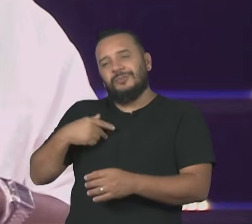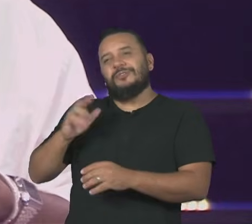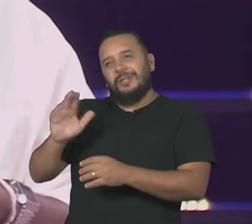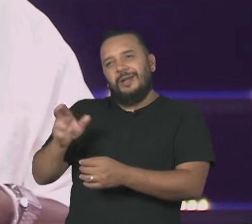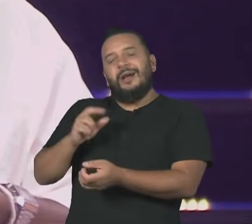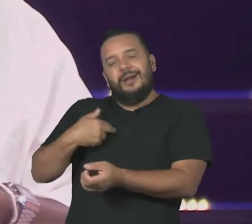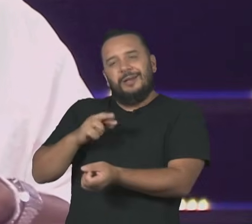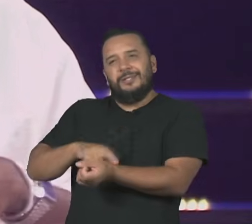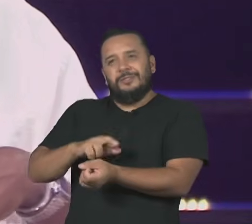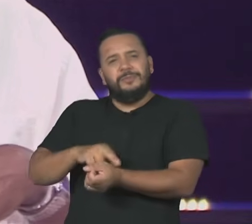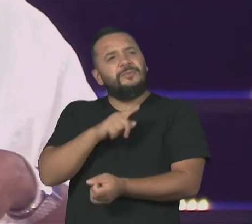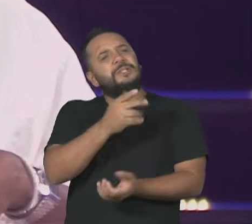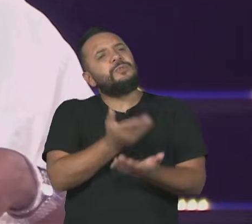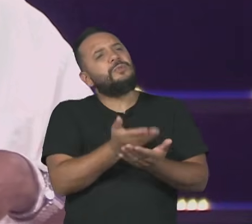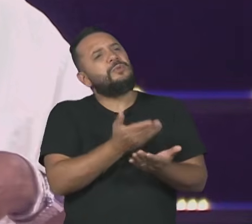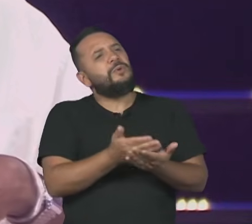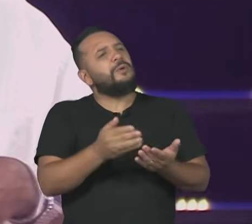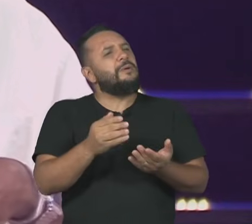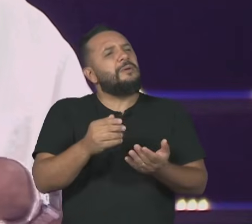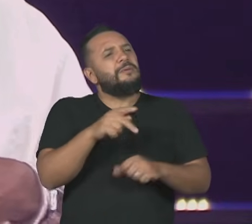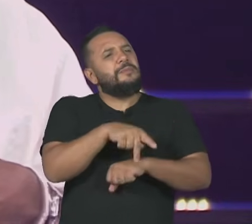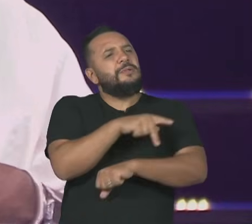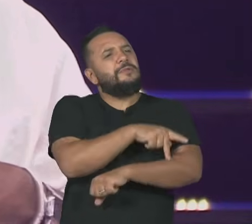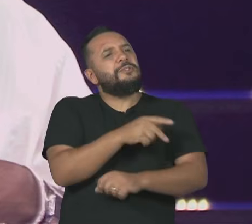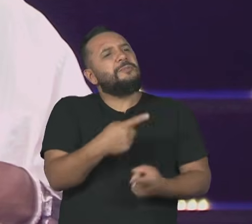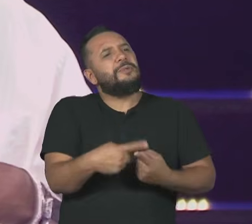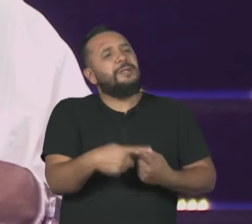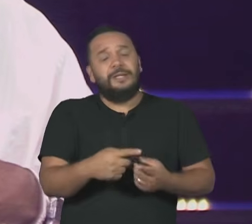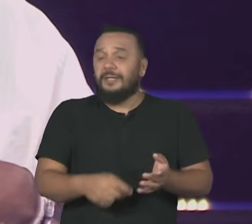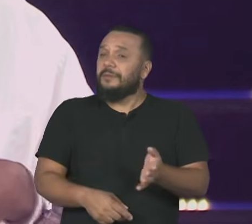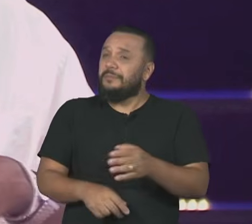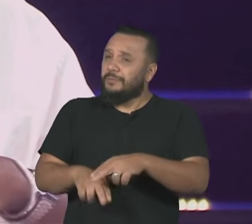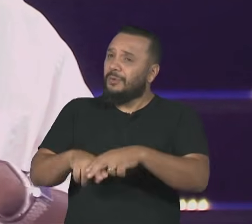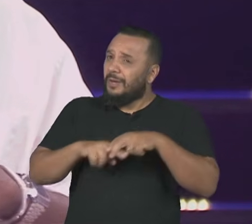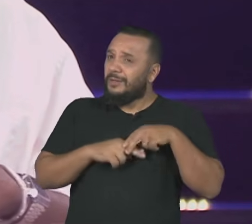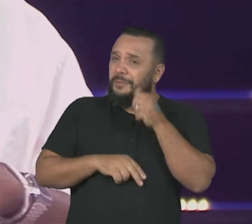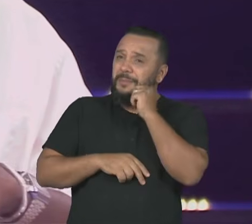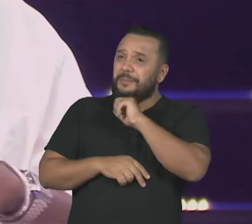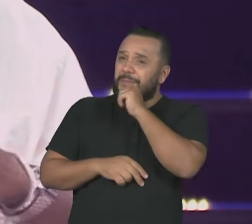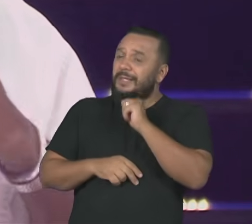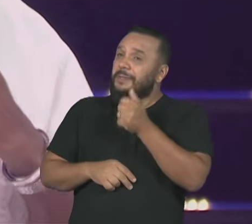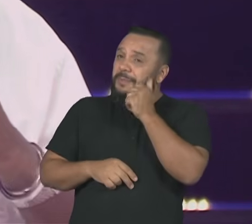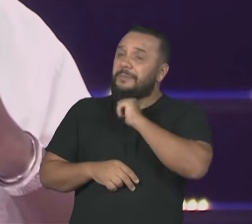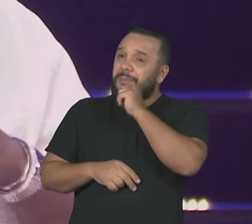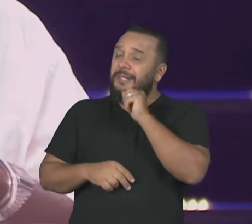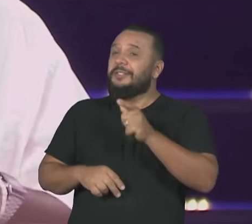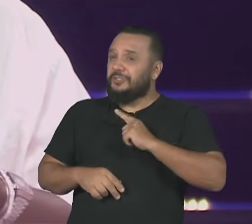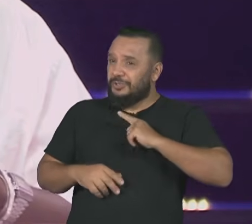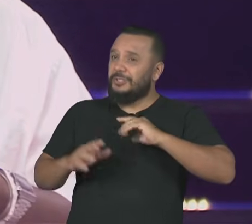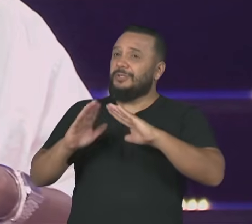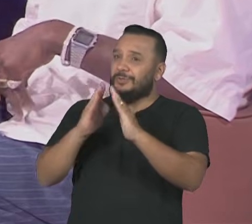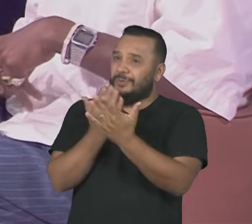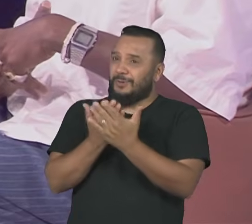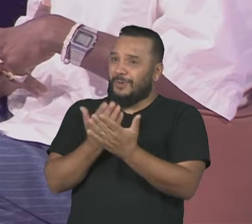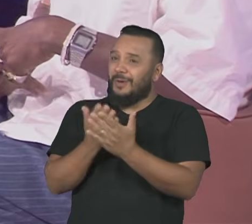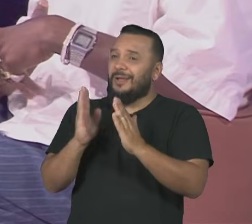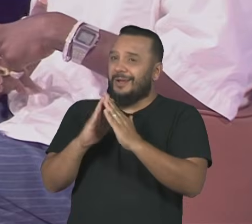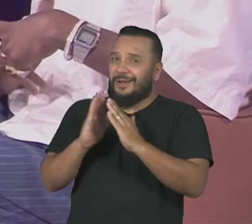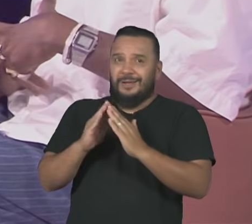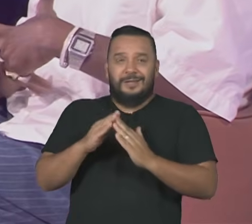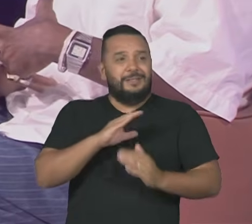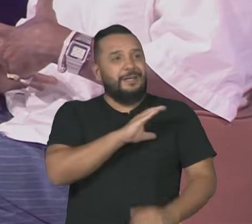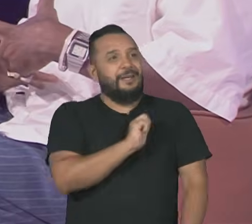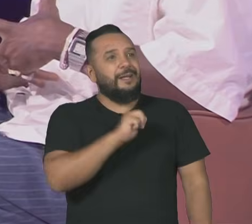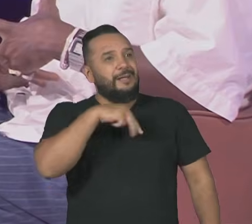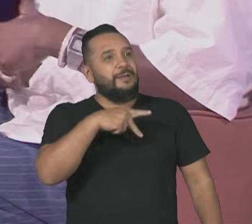mãe também. Minha mãe, eu tenho o maior orgulho de dizer que minha mãe tinha uma escola no fundo da minha casa. Em Campo Grande. Em